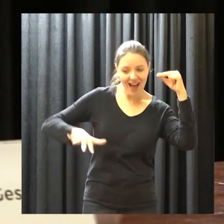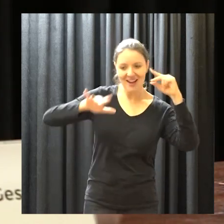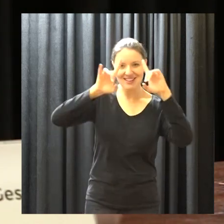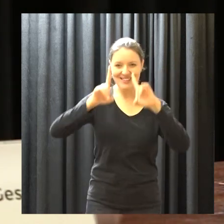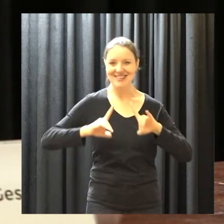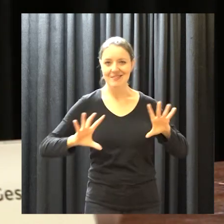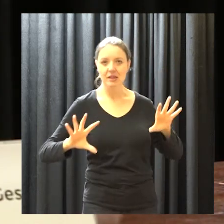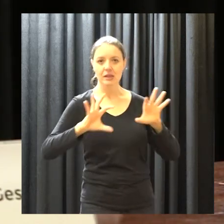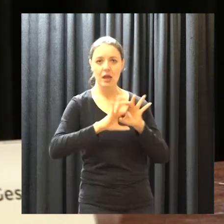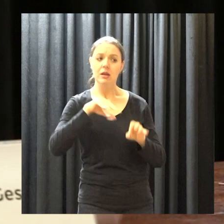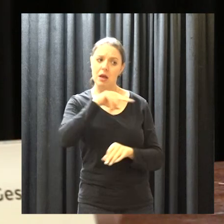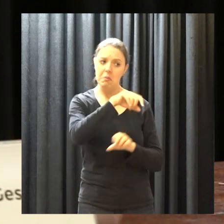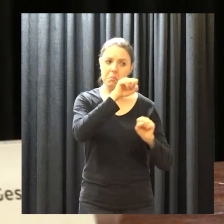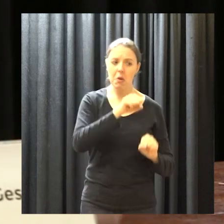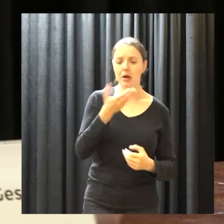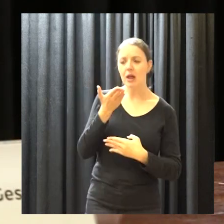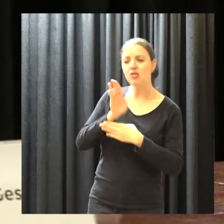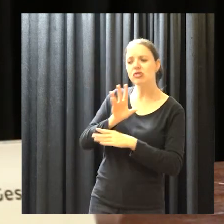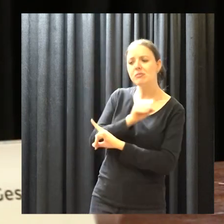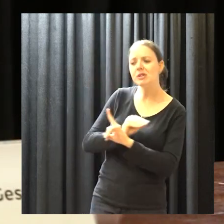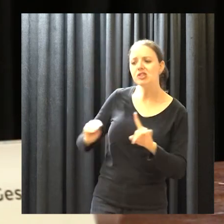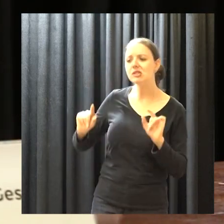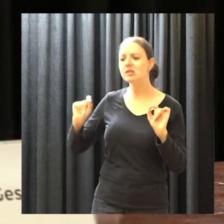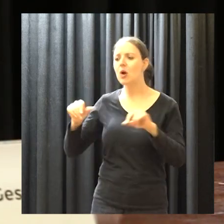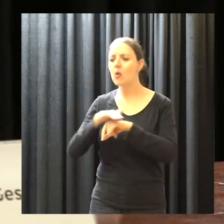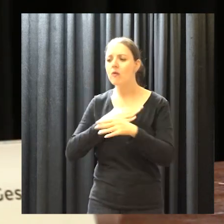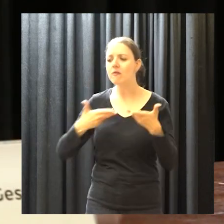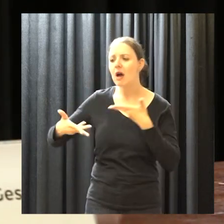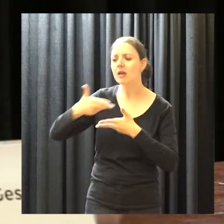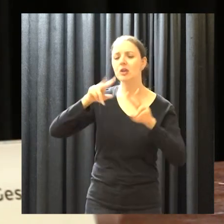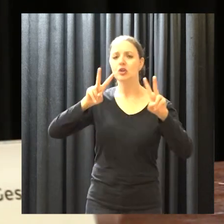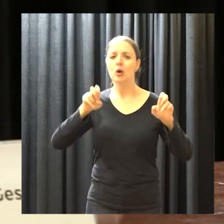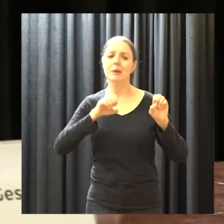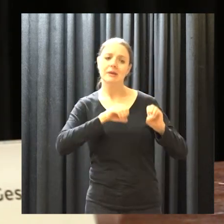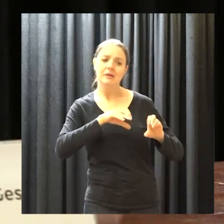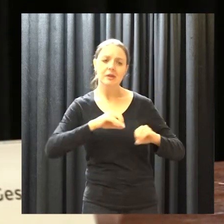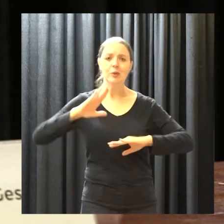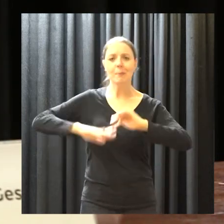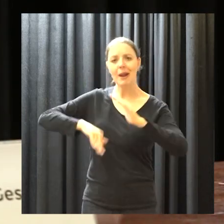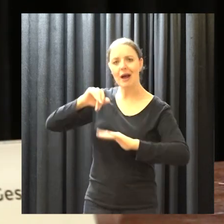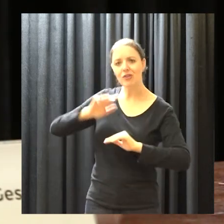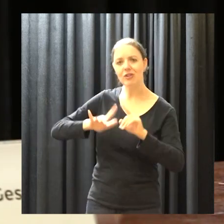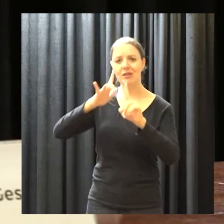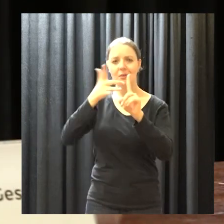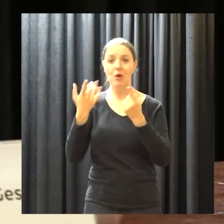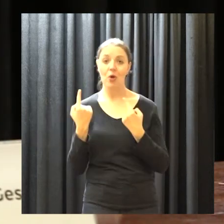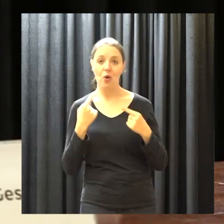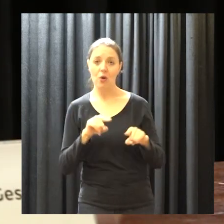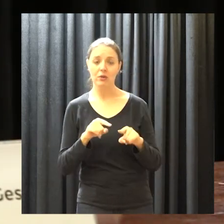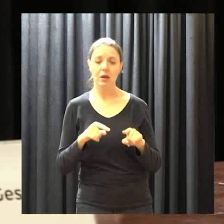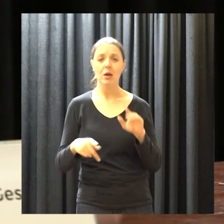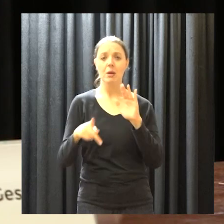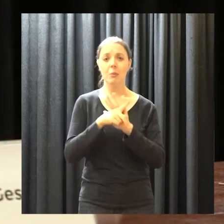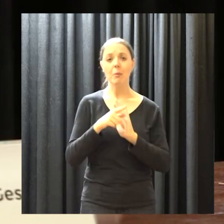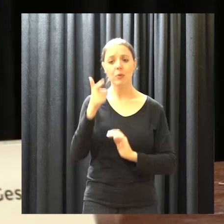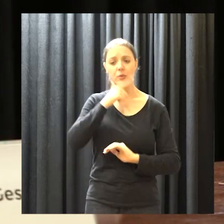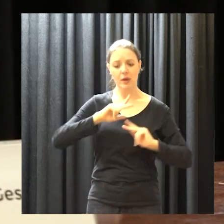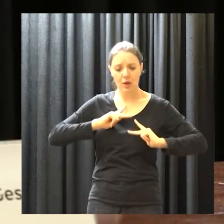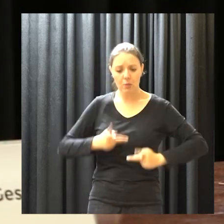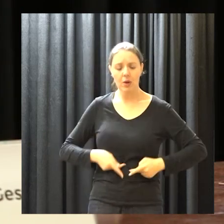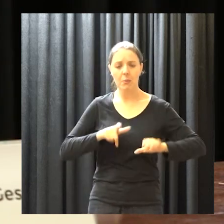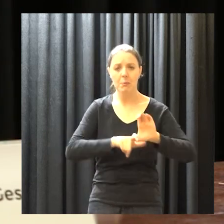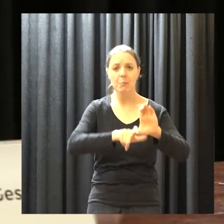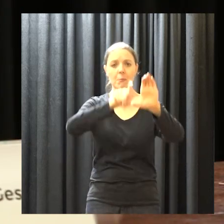de pesquisas e práticas anticapacitistas, que favorecem a emancipação humana. Nessa